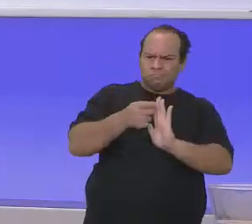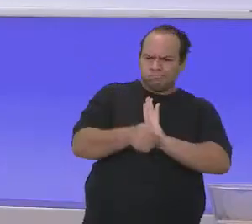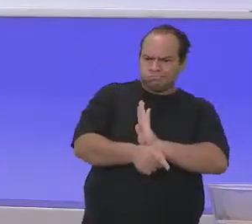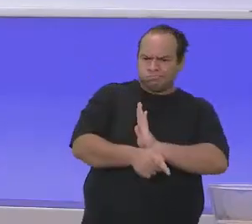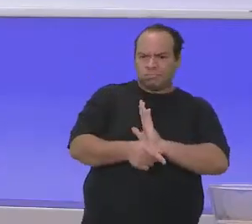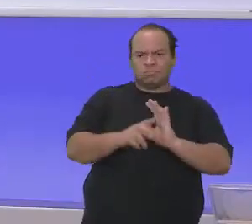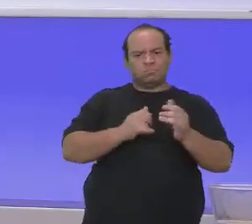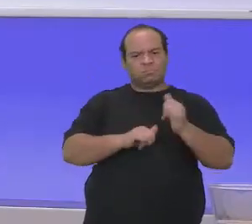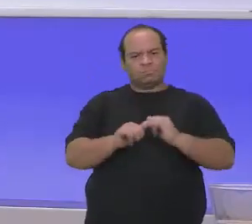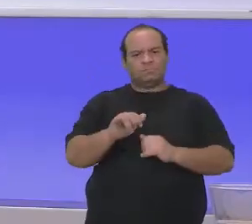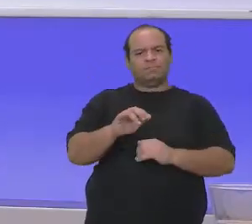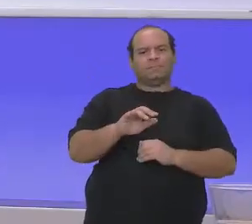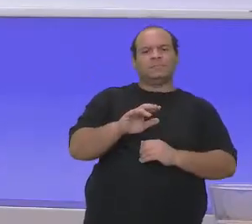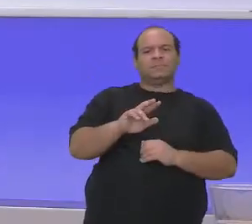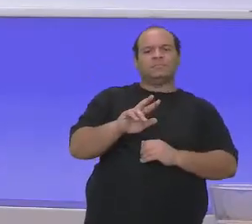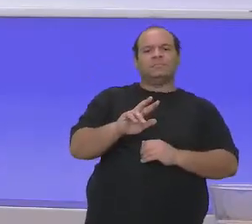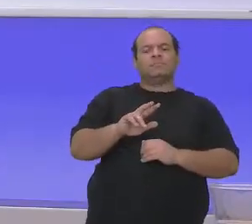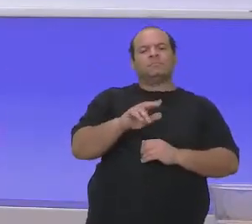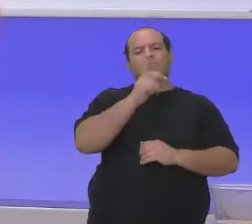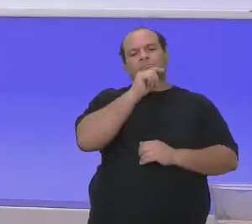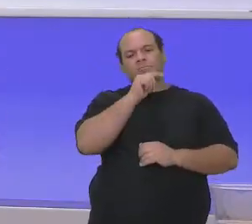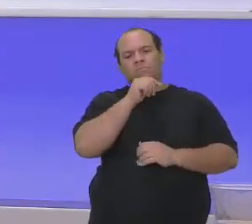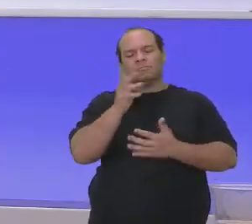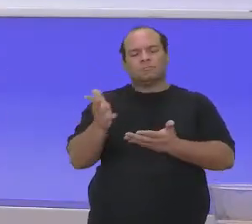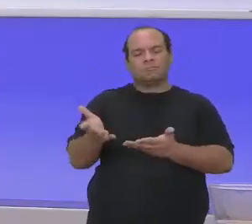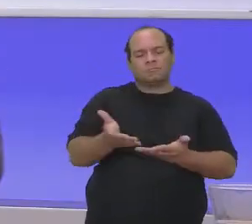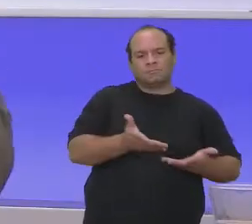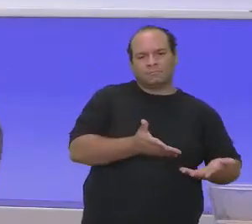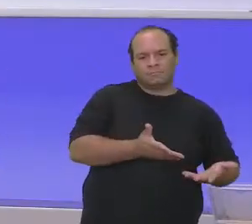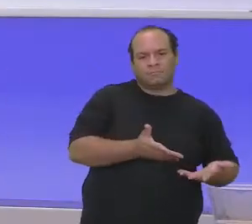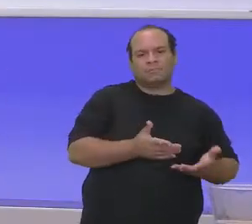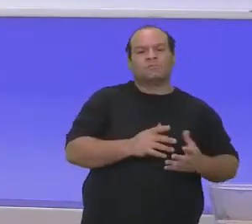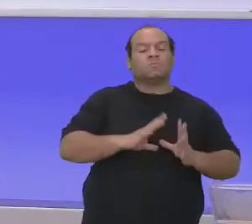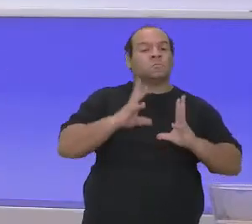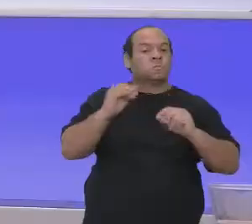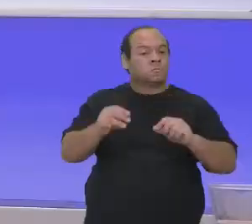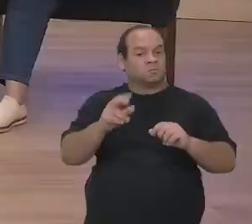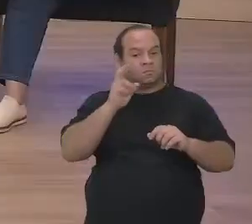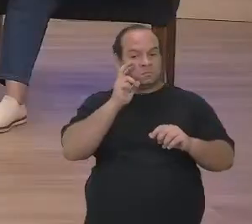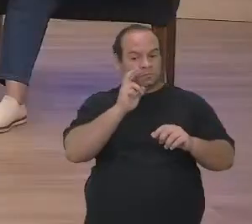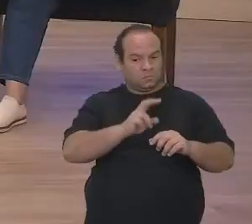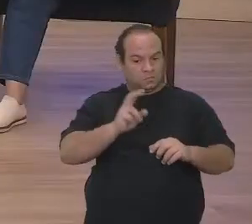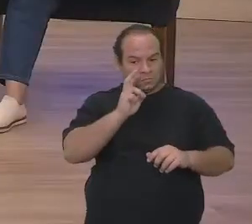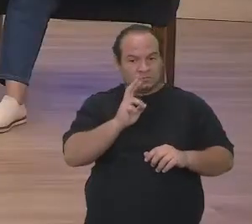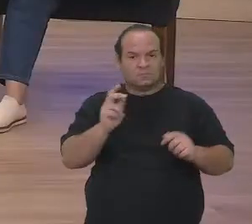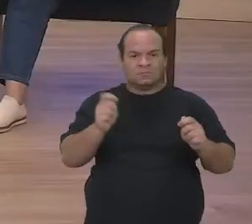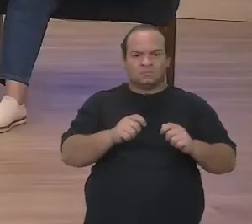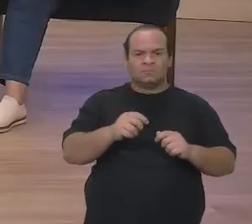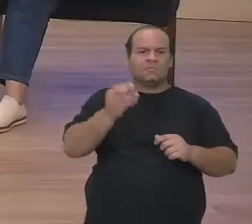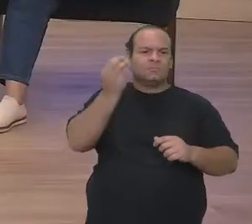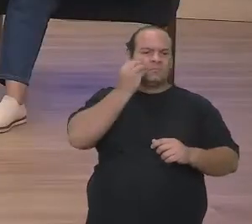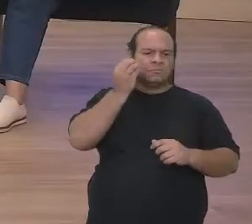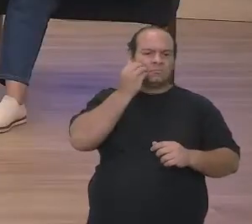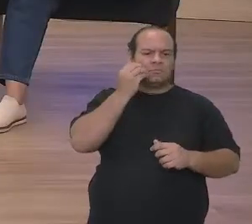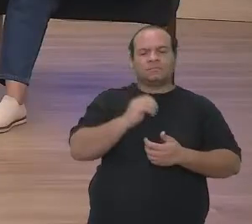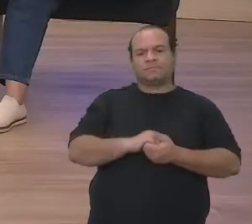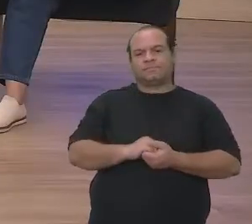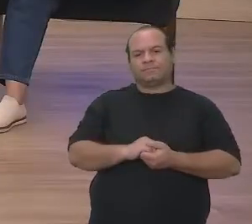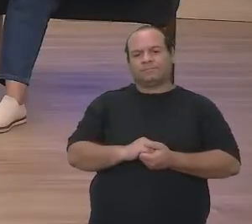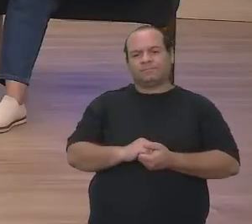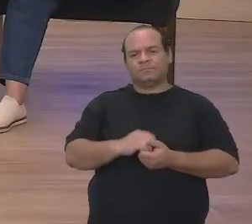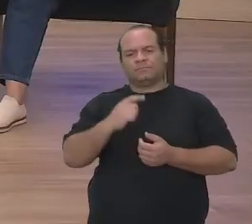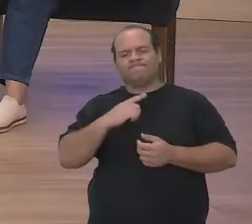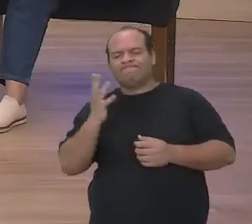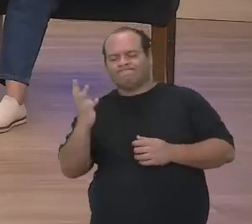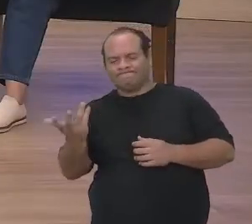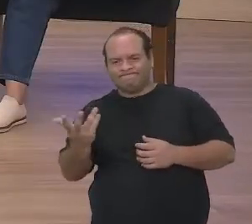da energia hídrica, na energia solar. Então eu convido para todo mundo que está acompanhando aqui a gente, dar uma olhada, porque a gente tem os impactos